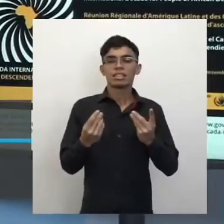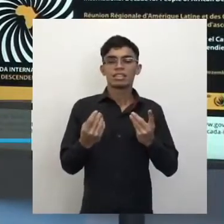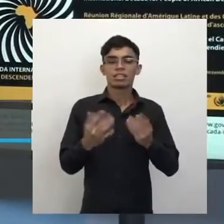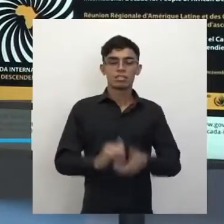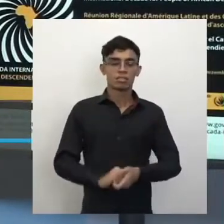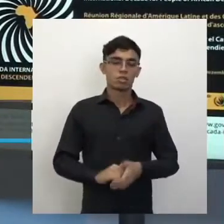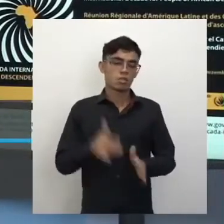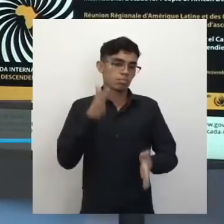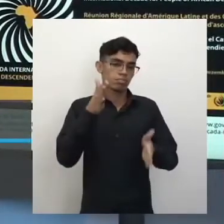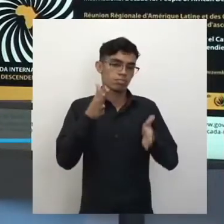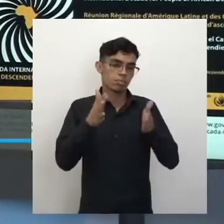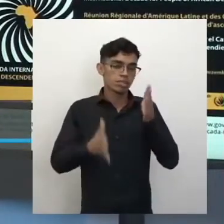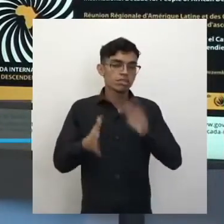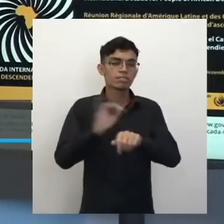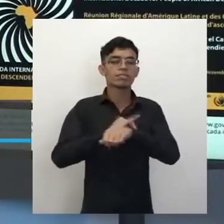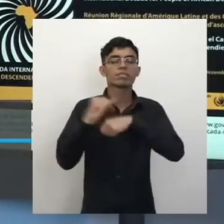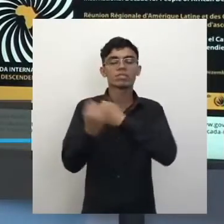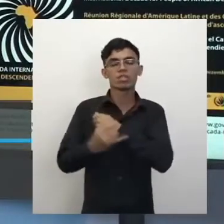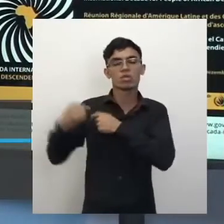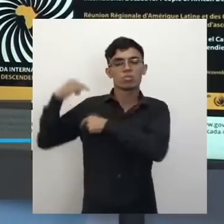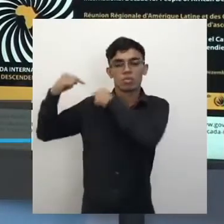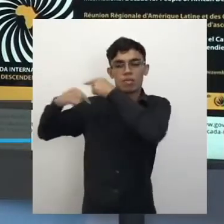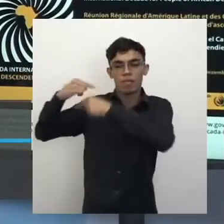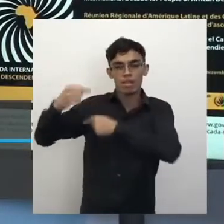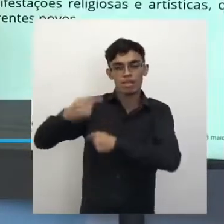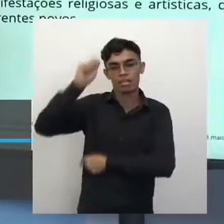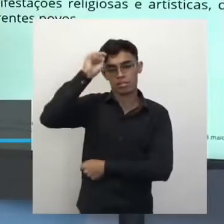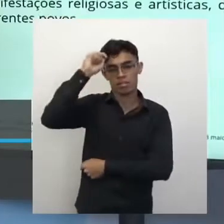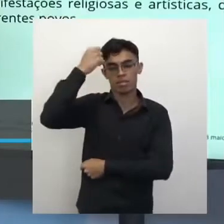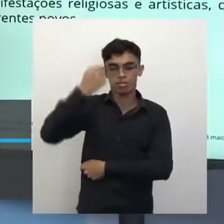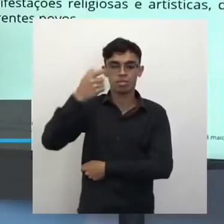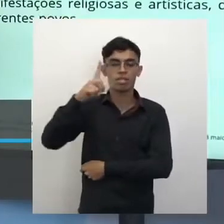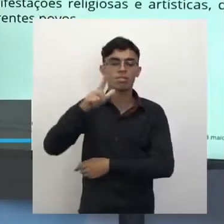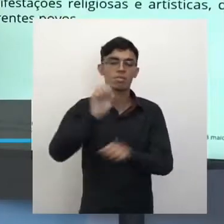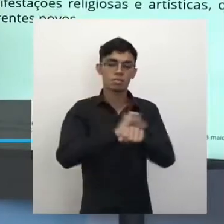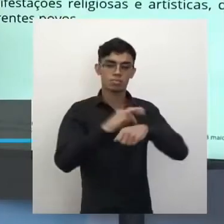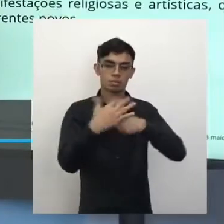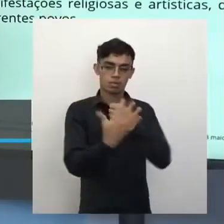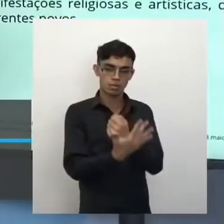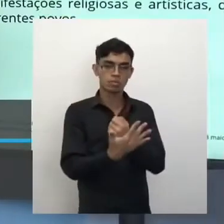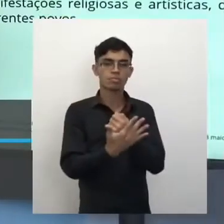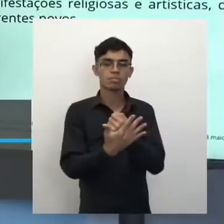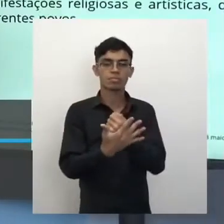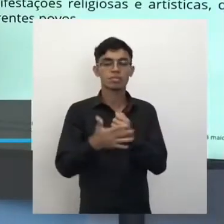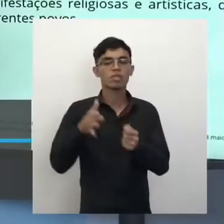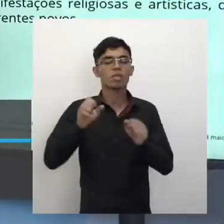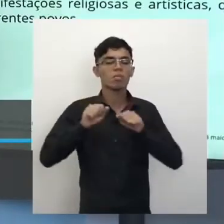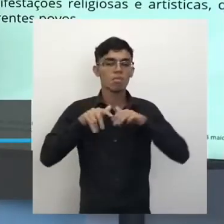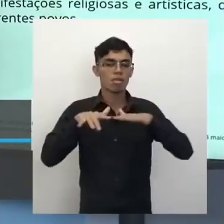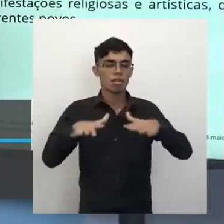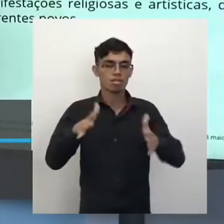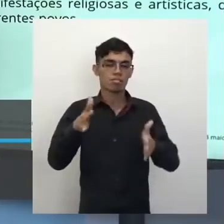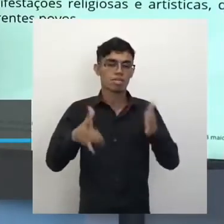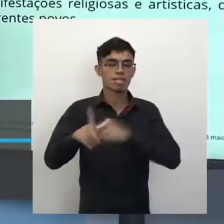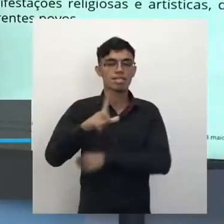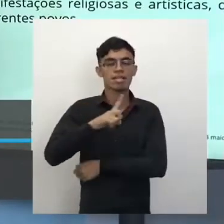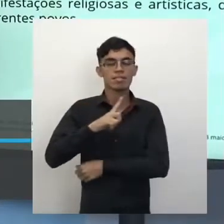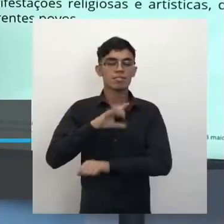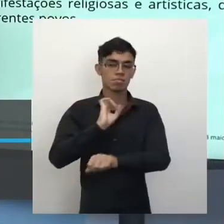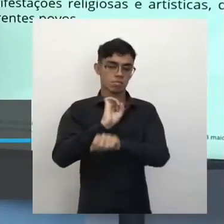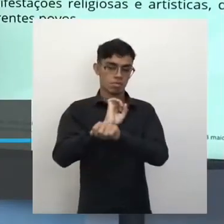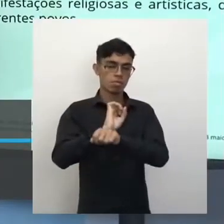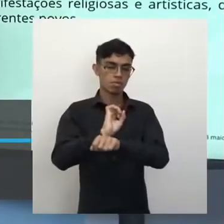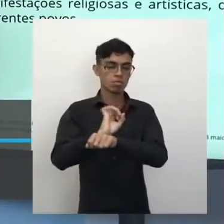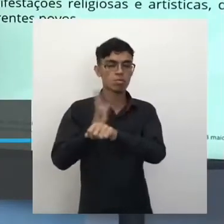aí a década internacional de afrodescendentes, e é lógico, por causa da pandemia, se deu uma certa parada